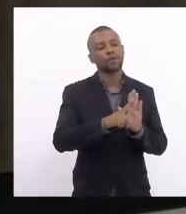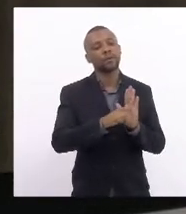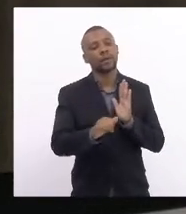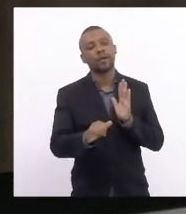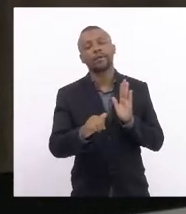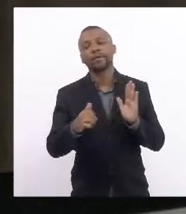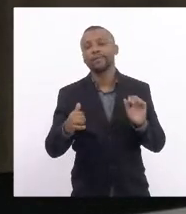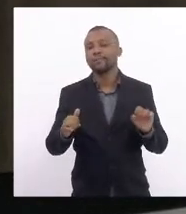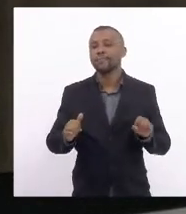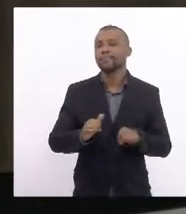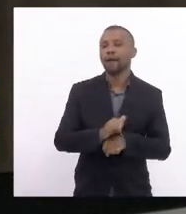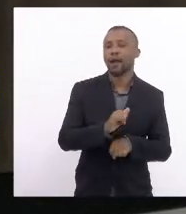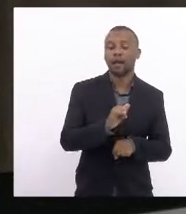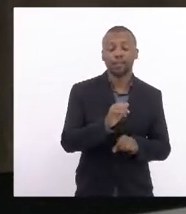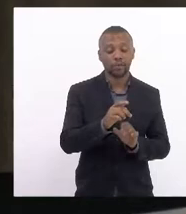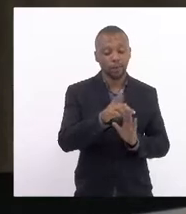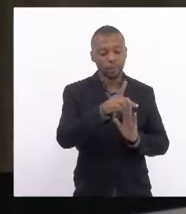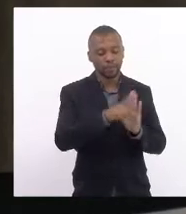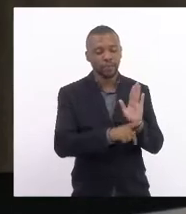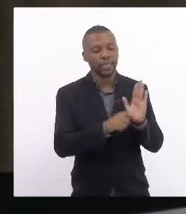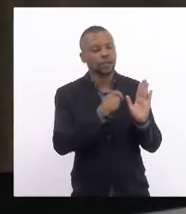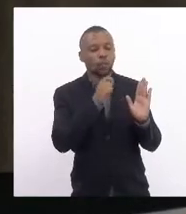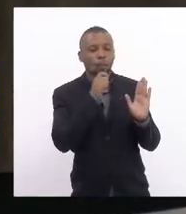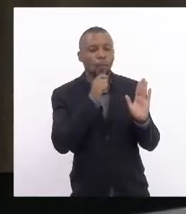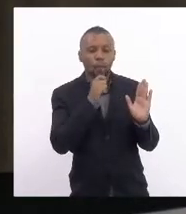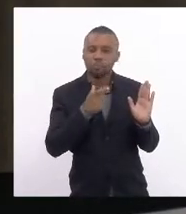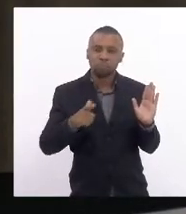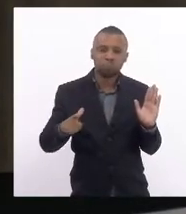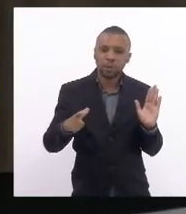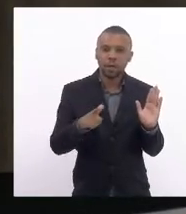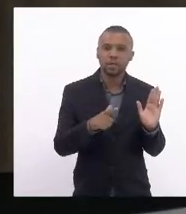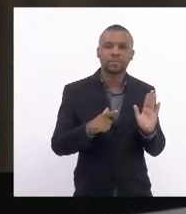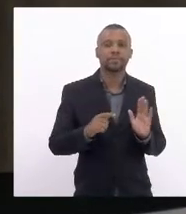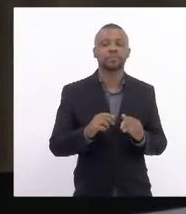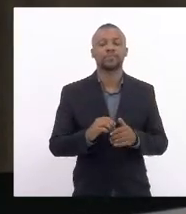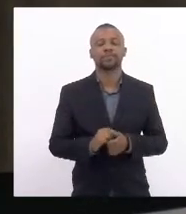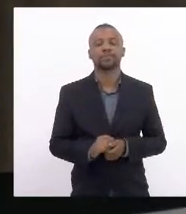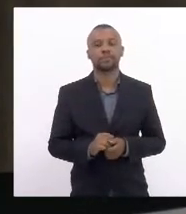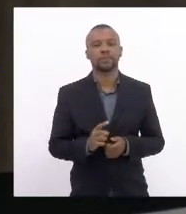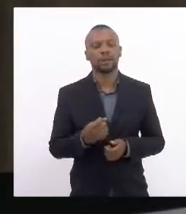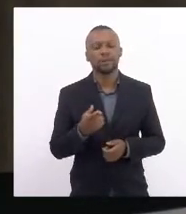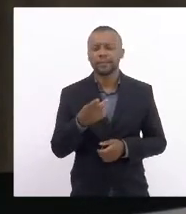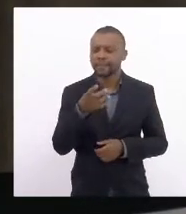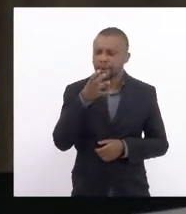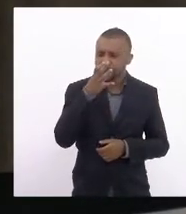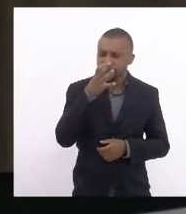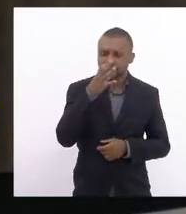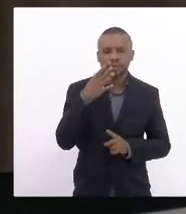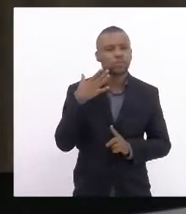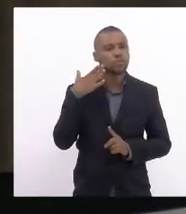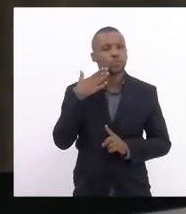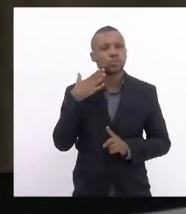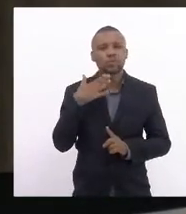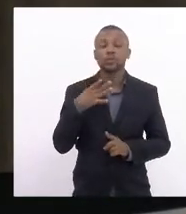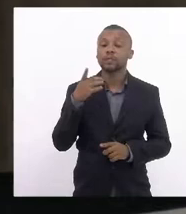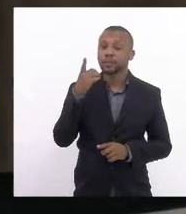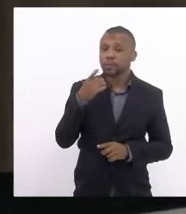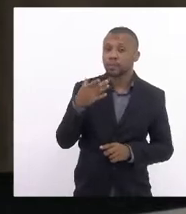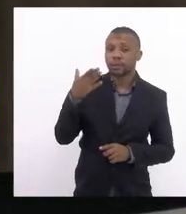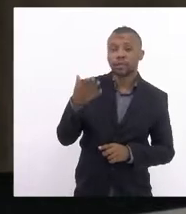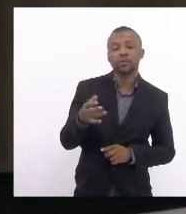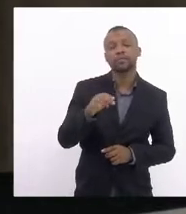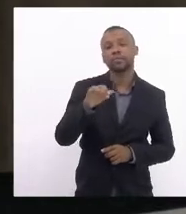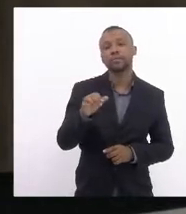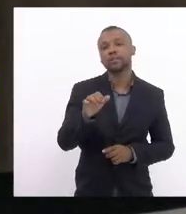projeto, não existe projeto, né? Eu entendi, eu estava vendo o discurso do deputado Jalmir, que mora em